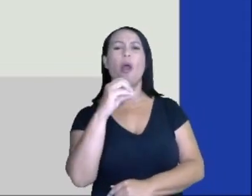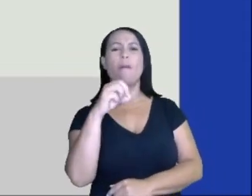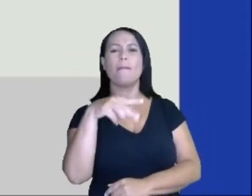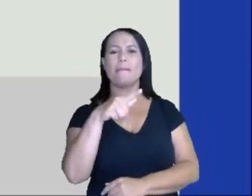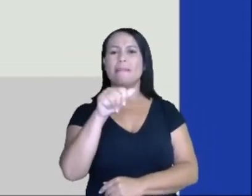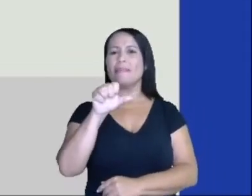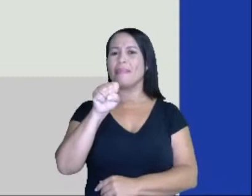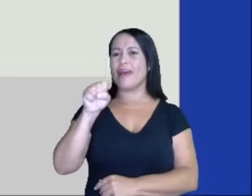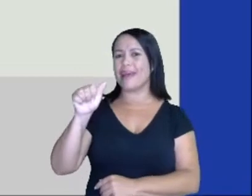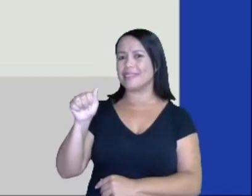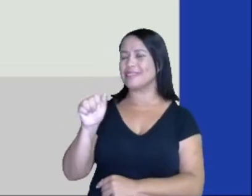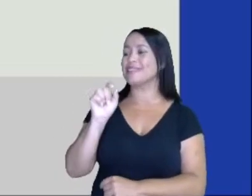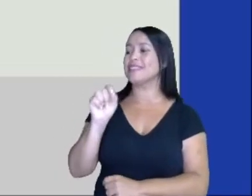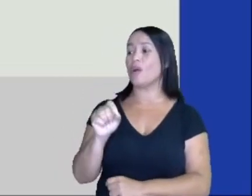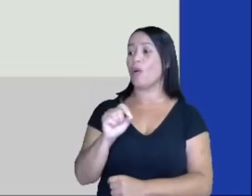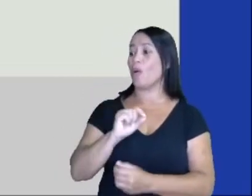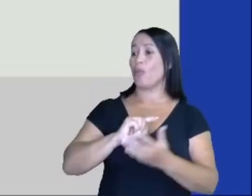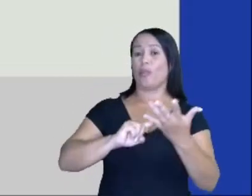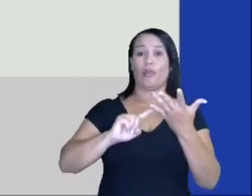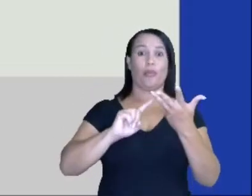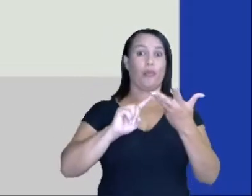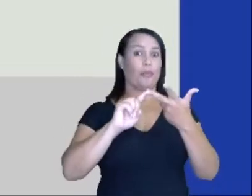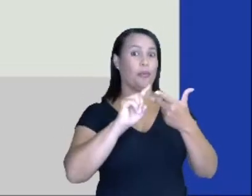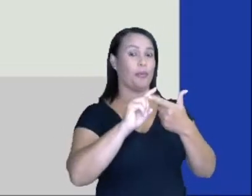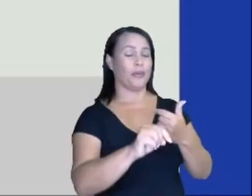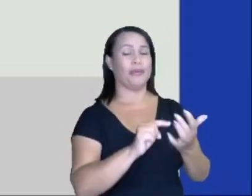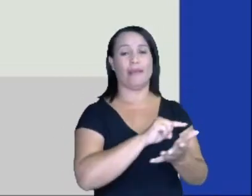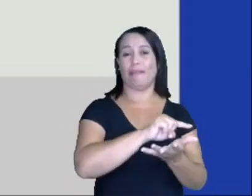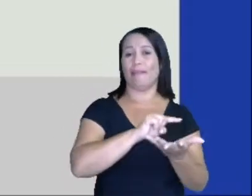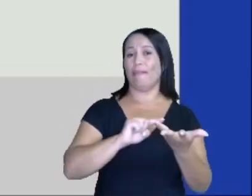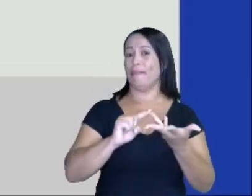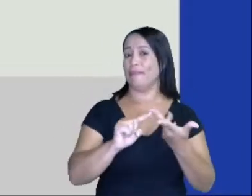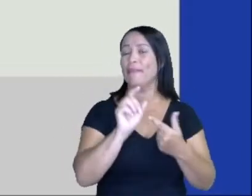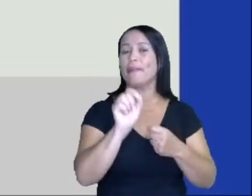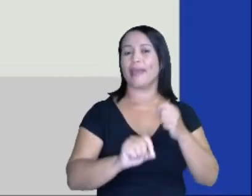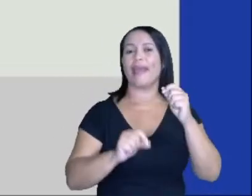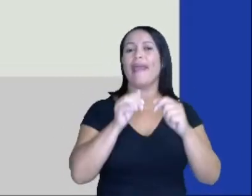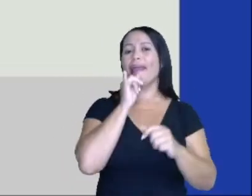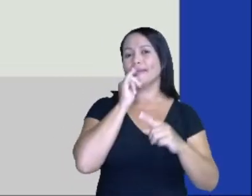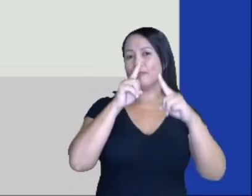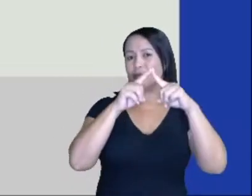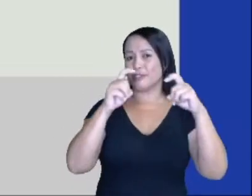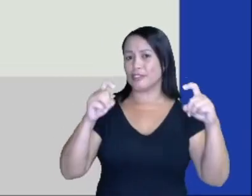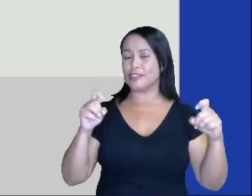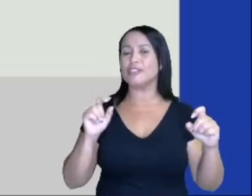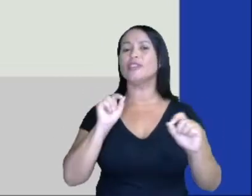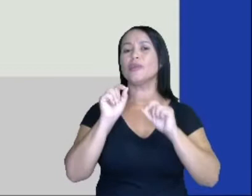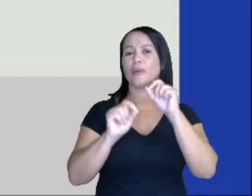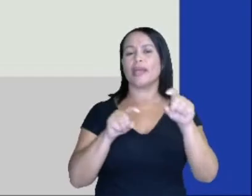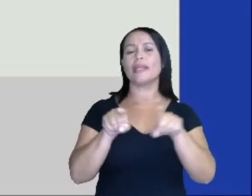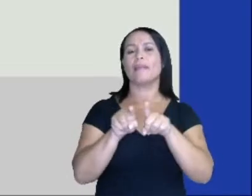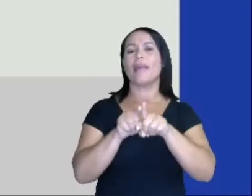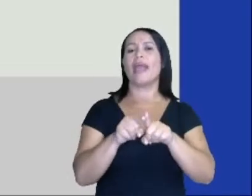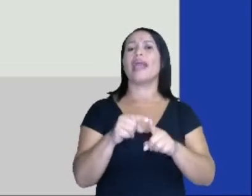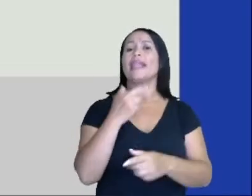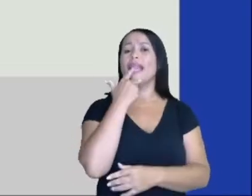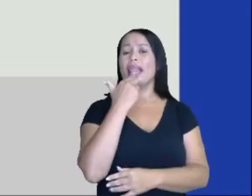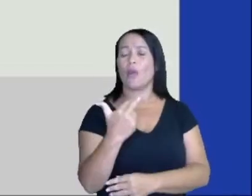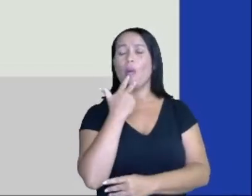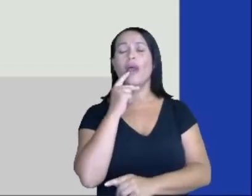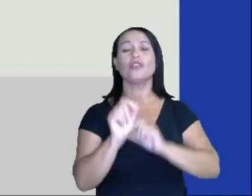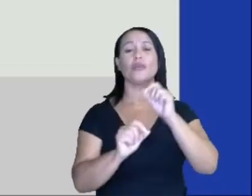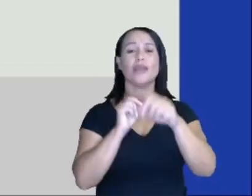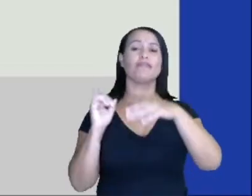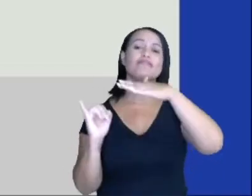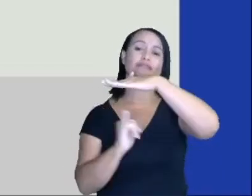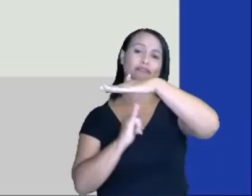compassa, morta. Todas essas expressões são exemplos de gírias, consequentemente, são exemplos de linguagem